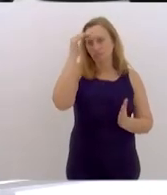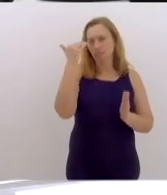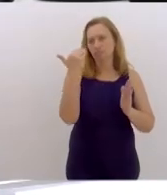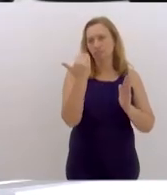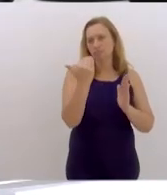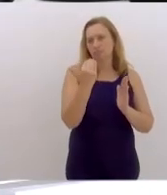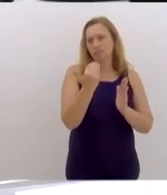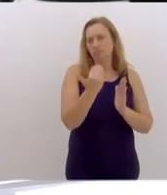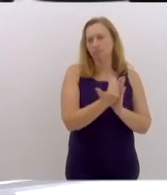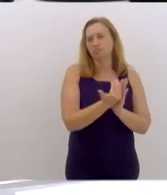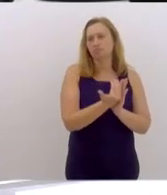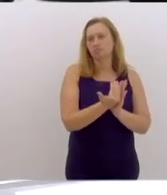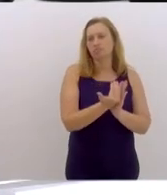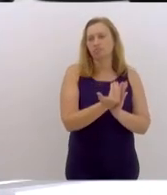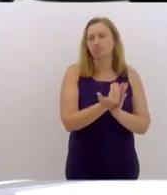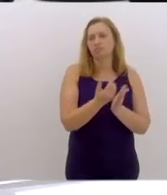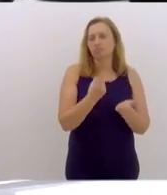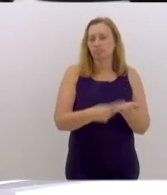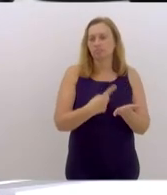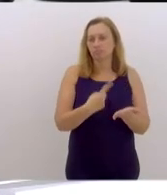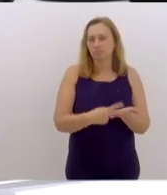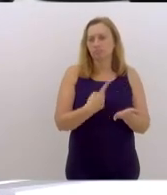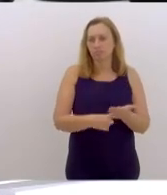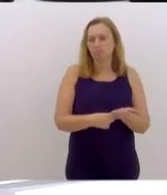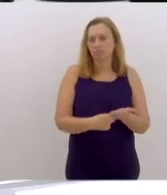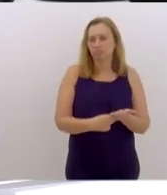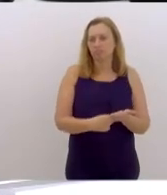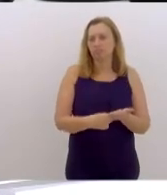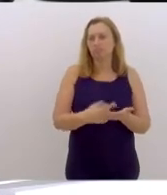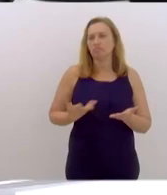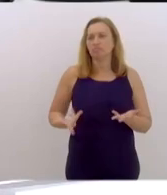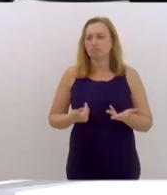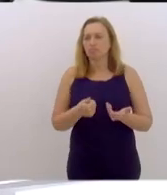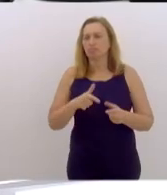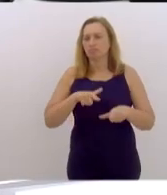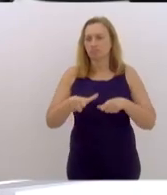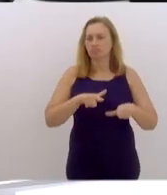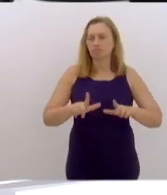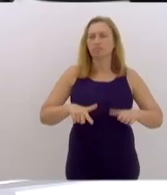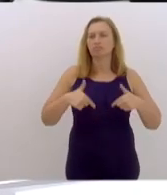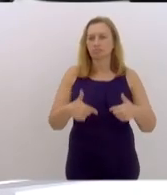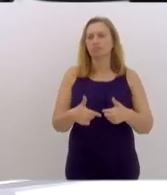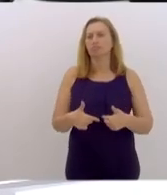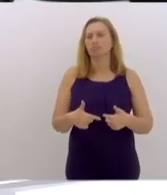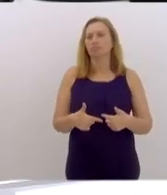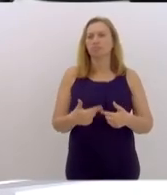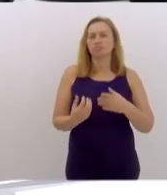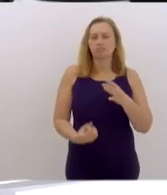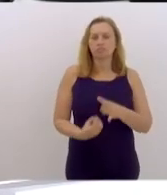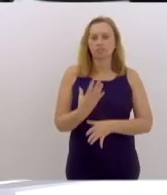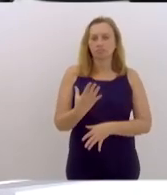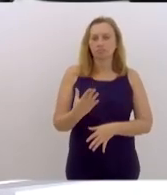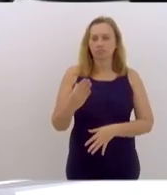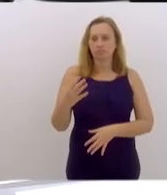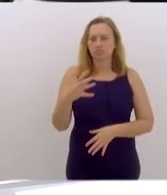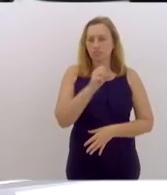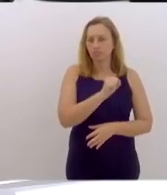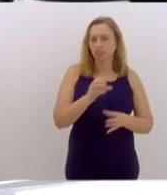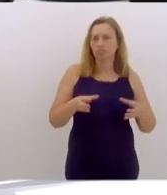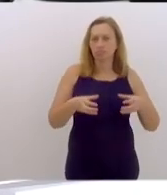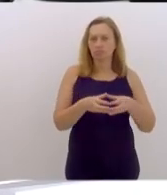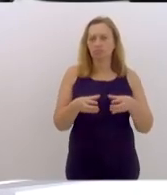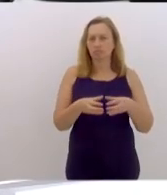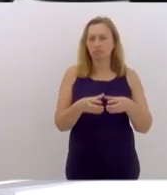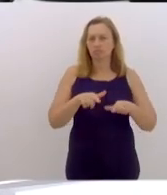de aprender com qualidade e agilidade essa demanda quanto a instalação imediata do grupo de trabalho